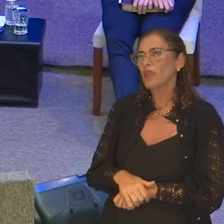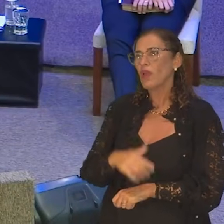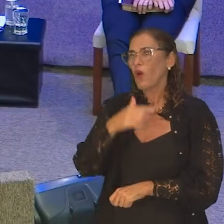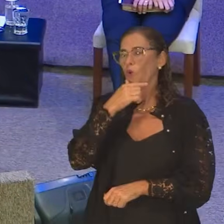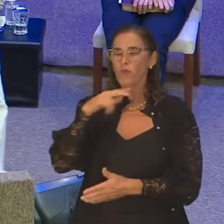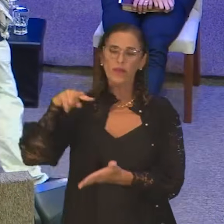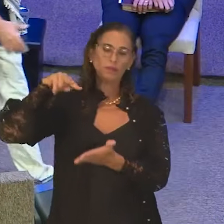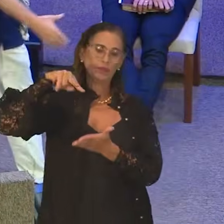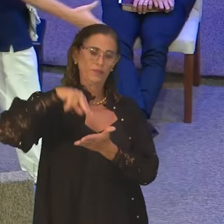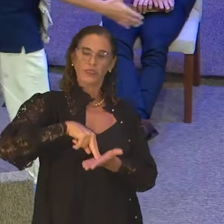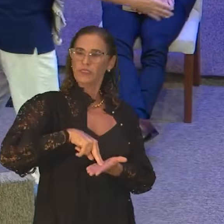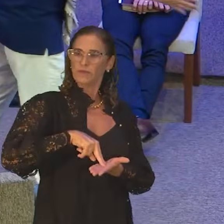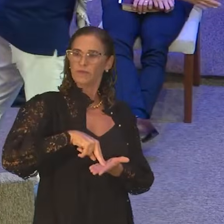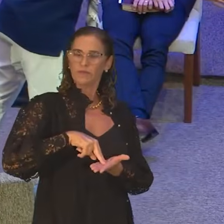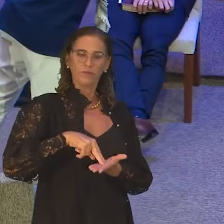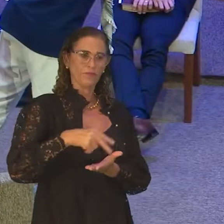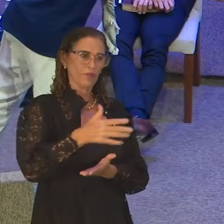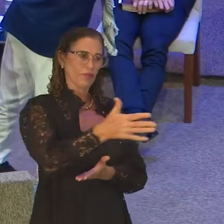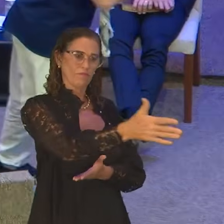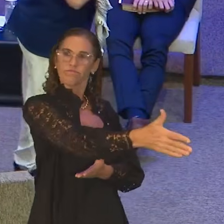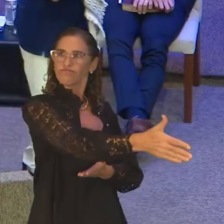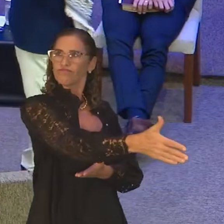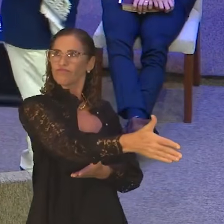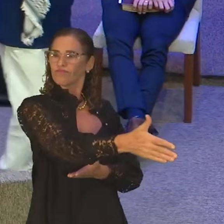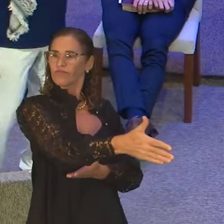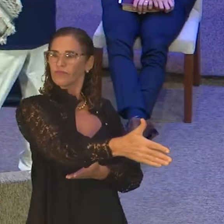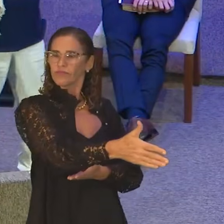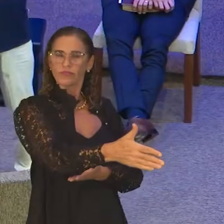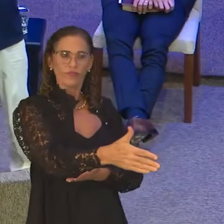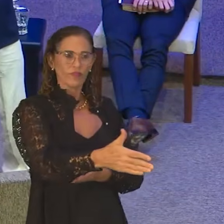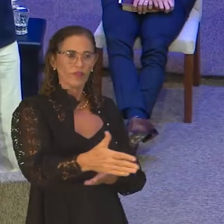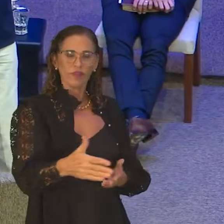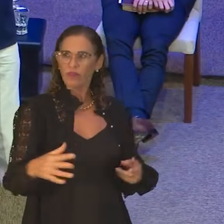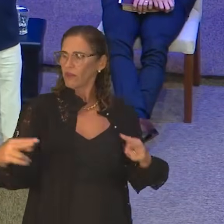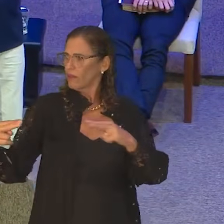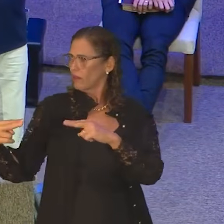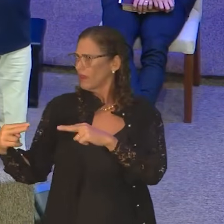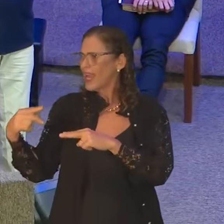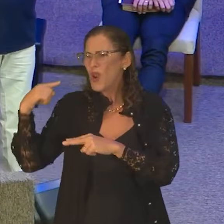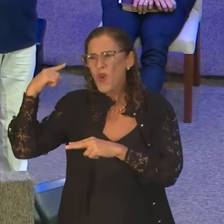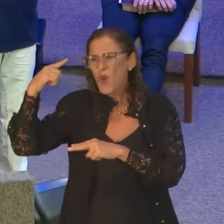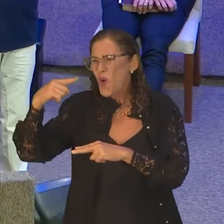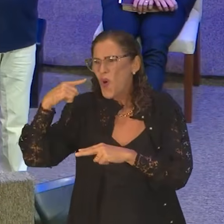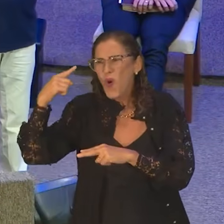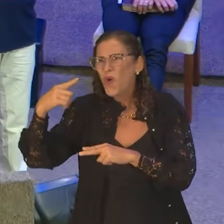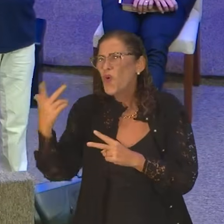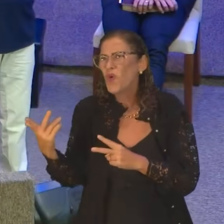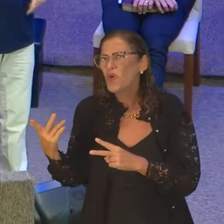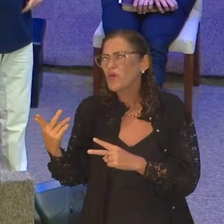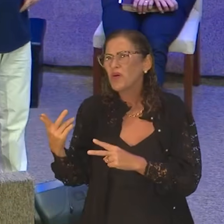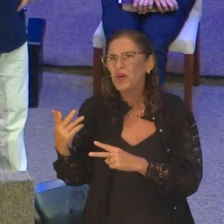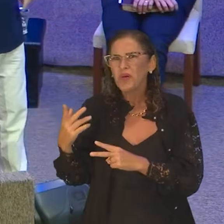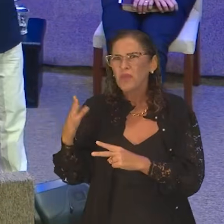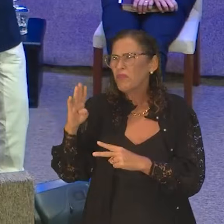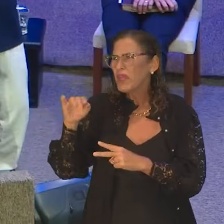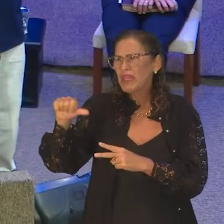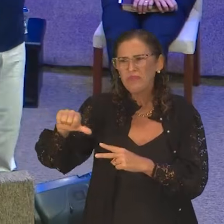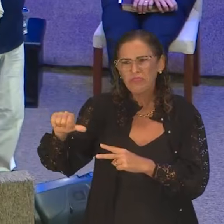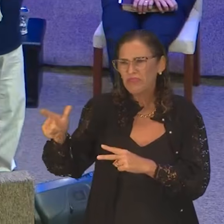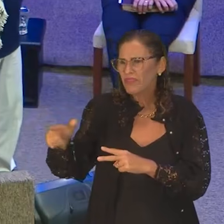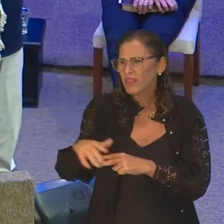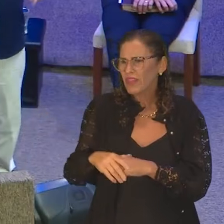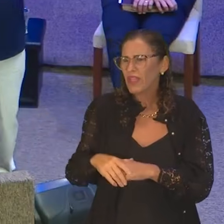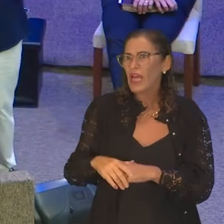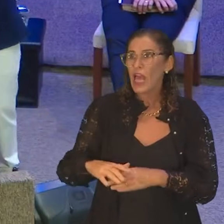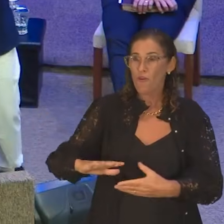ele tendeu assim, estendeu a mão dele assim. Olhei para ele assim e falei, esse está maluco, não está bem na cabeça. Aí falei, eu vou